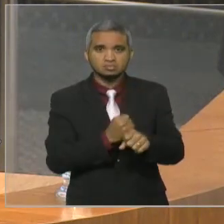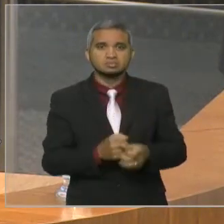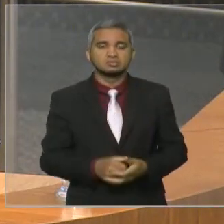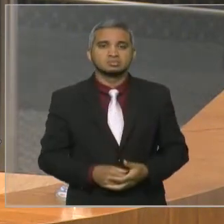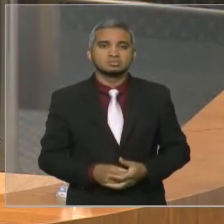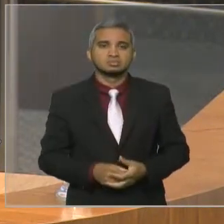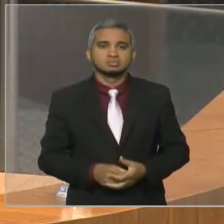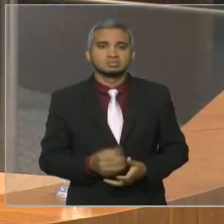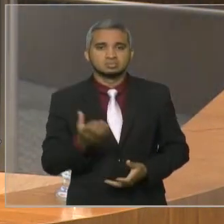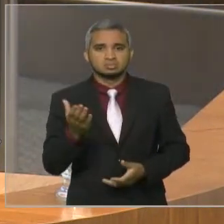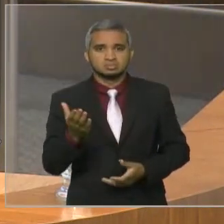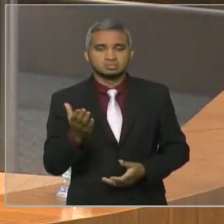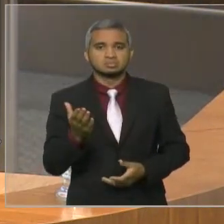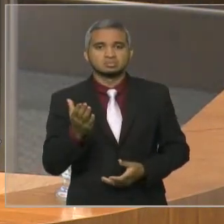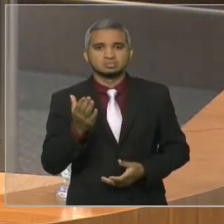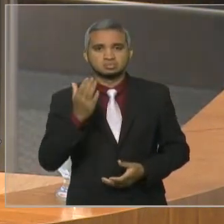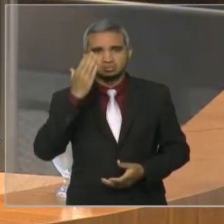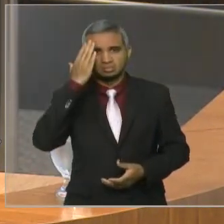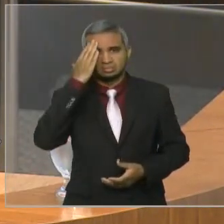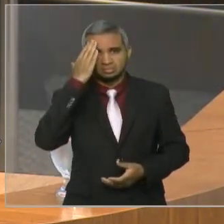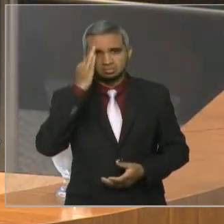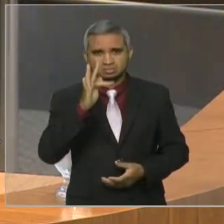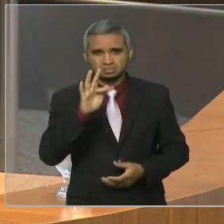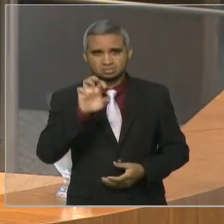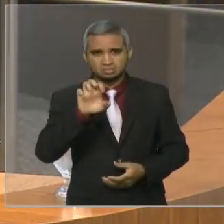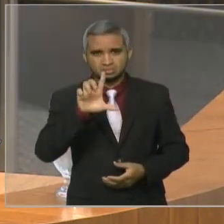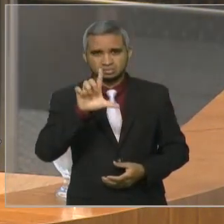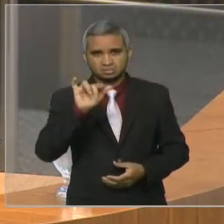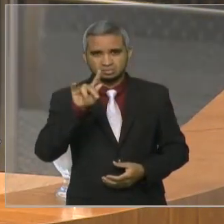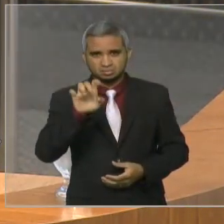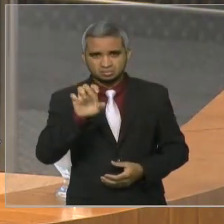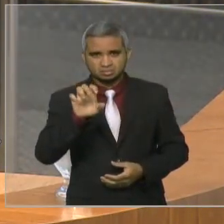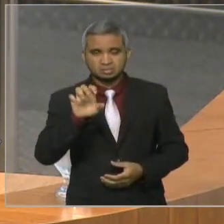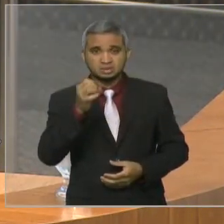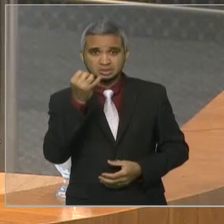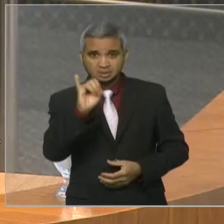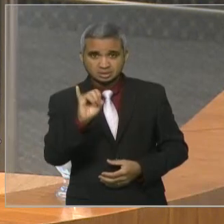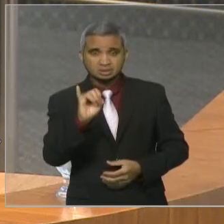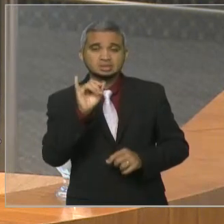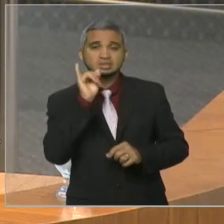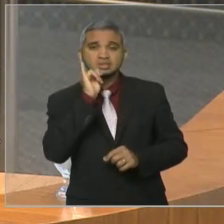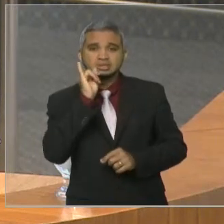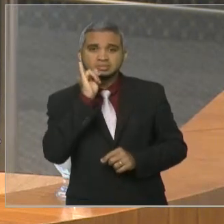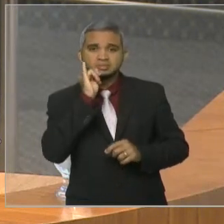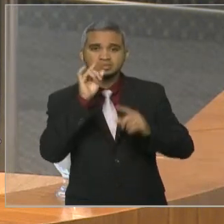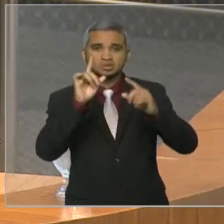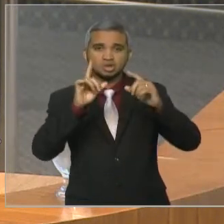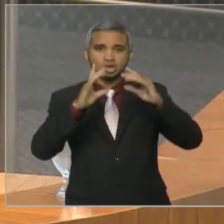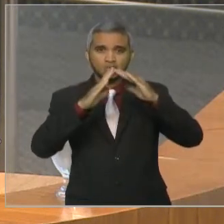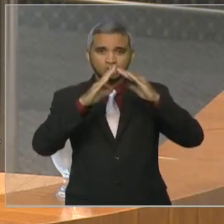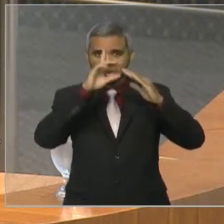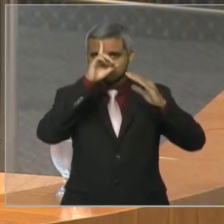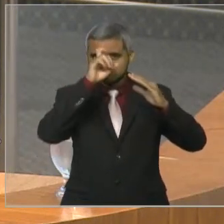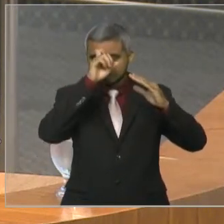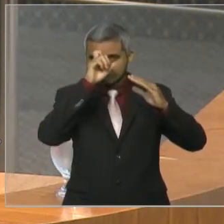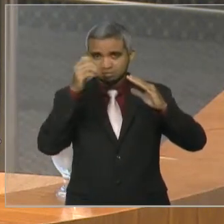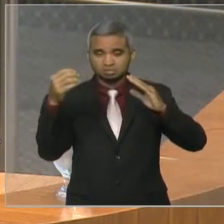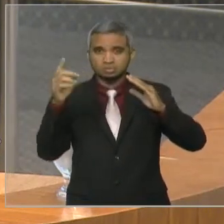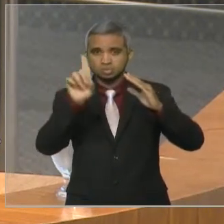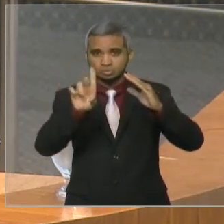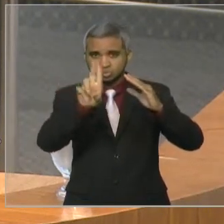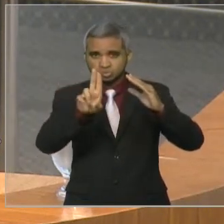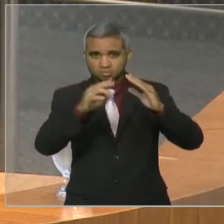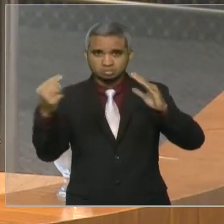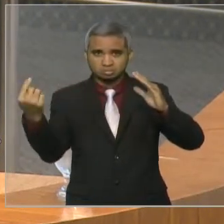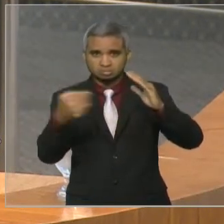muito difícil você fazer uma reforma dentro de um hospital que está sendo com pacientes e com servidores. Inclusive, no próprio centro cirúrgico